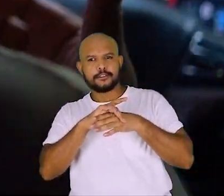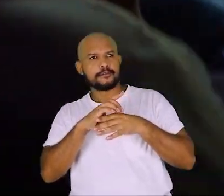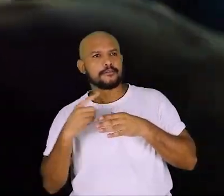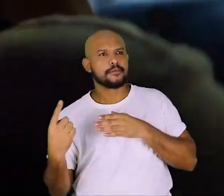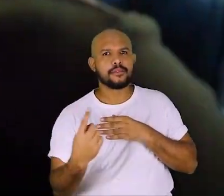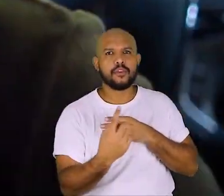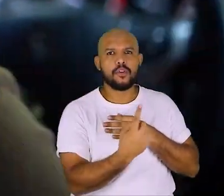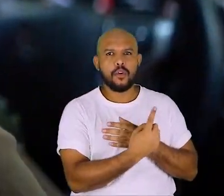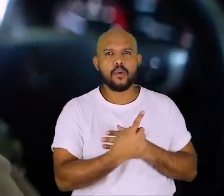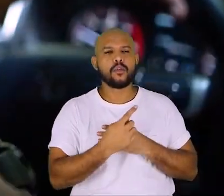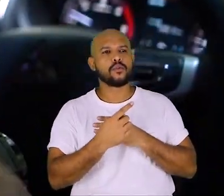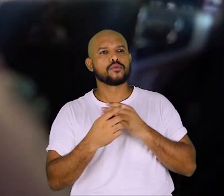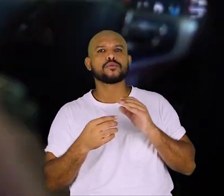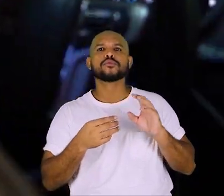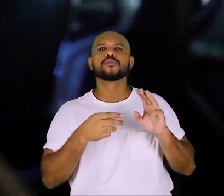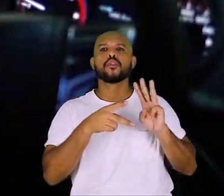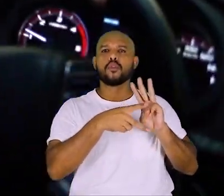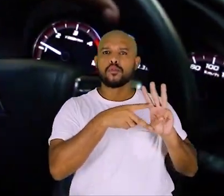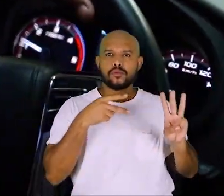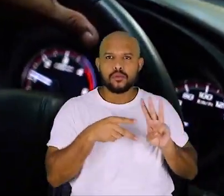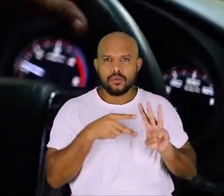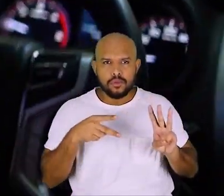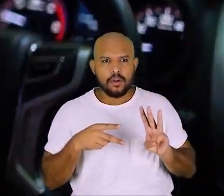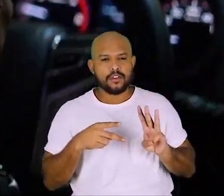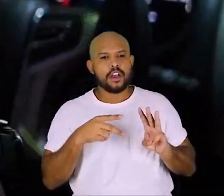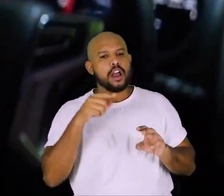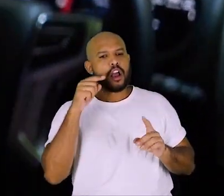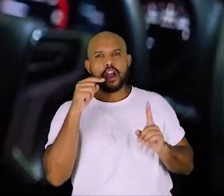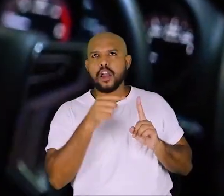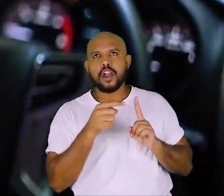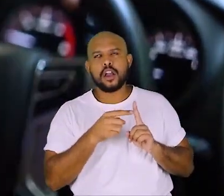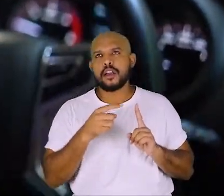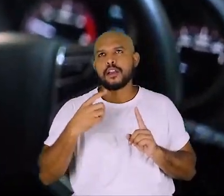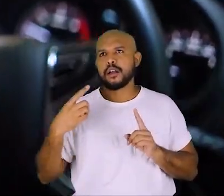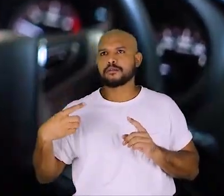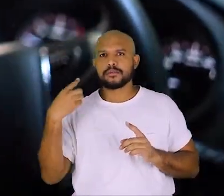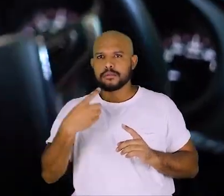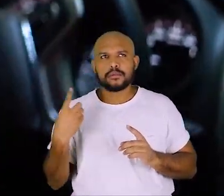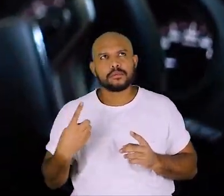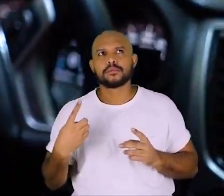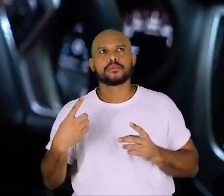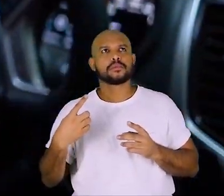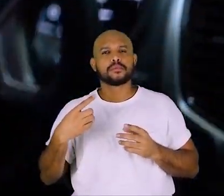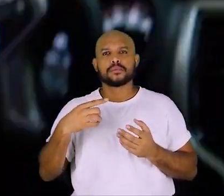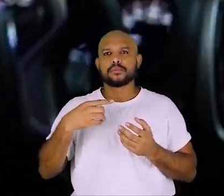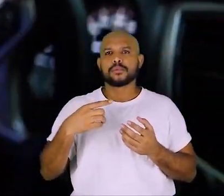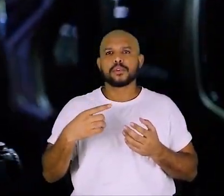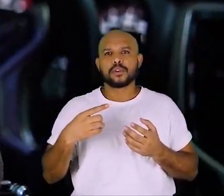assessores indígenas, seja ele advogado, antropólogo,